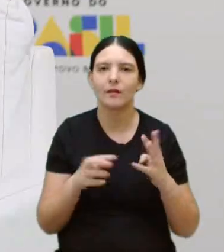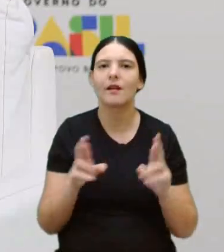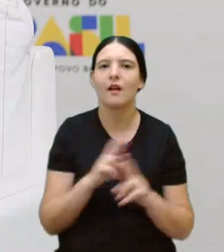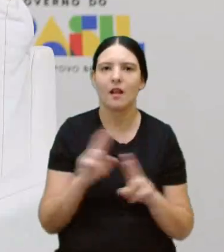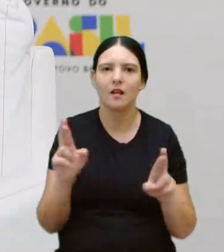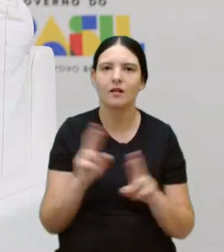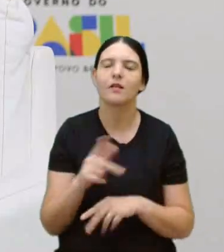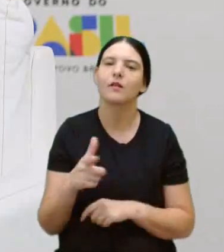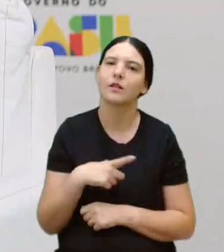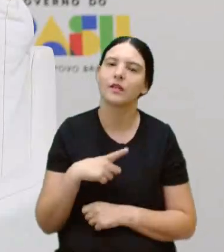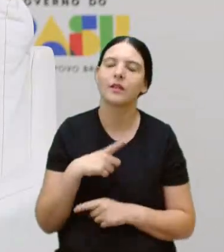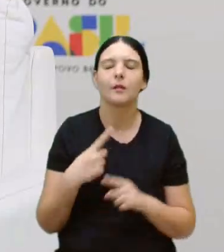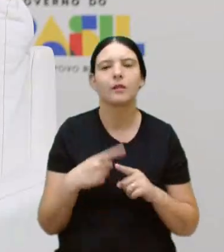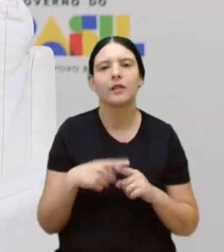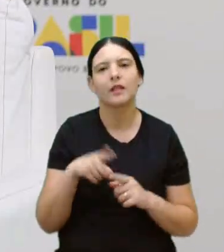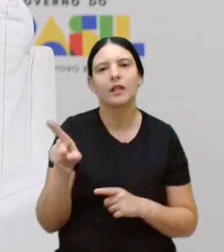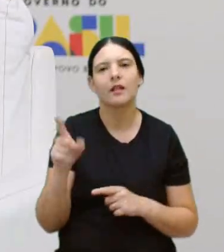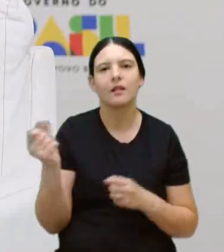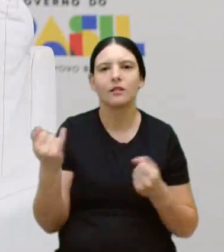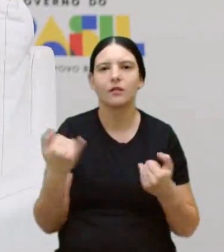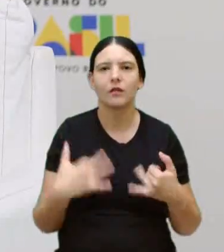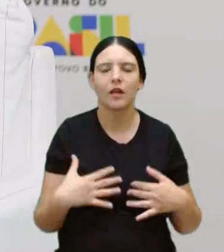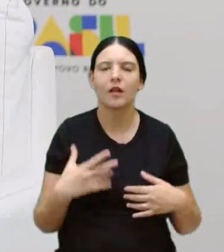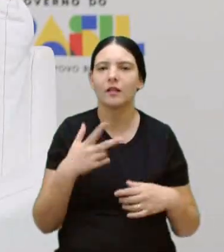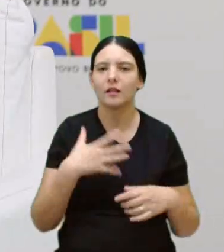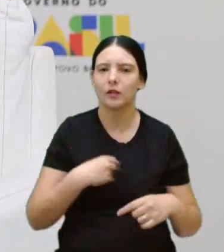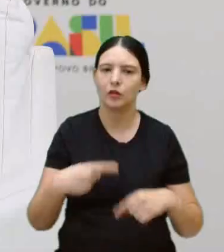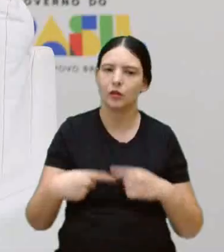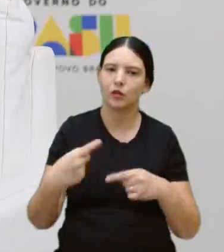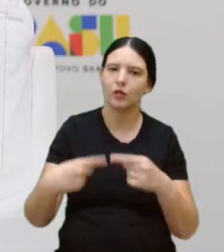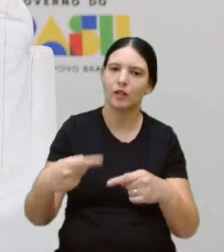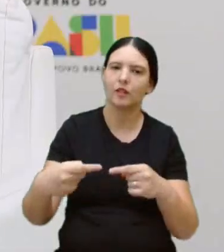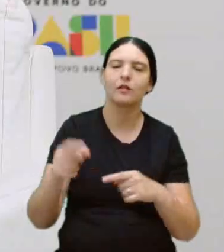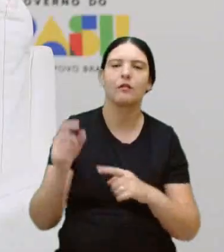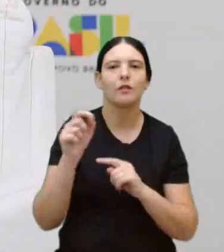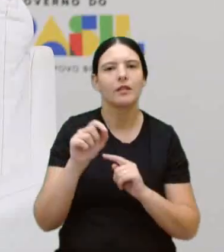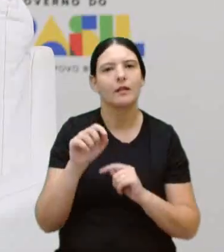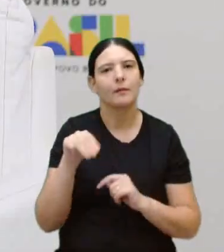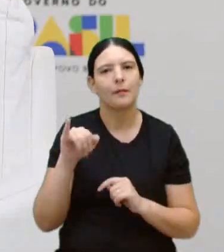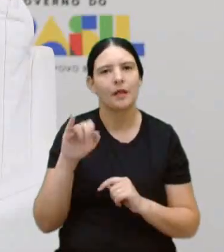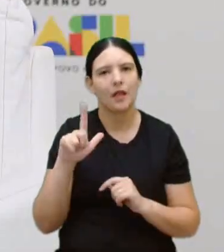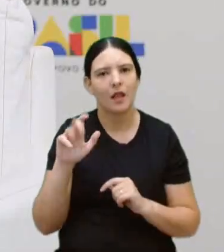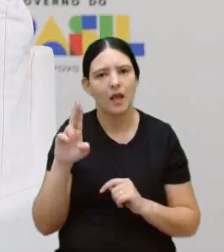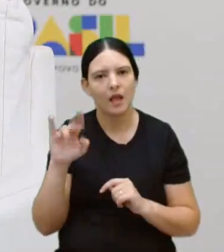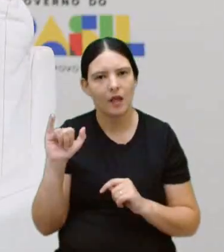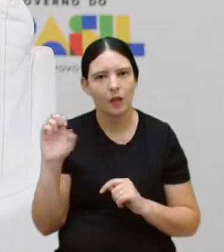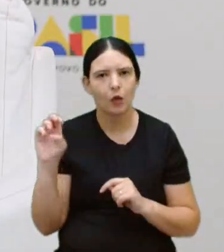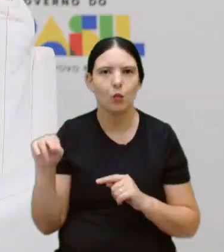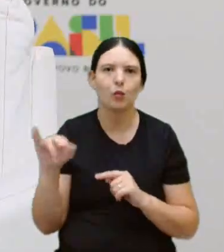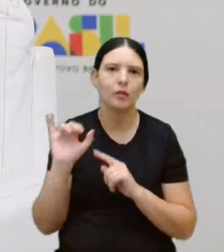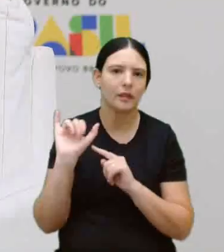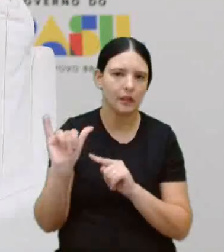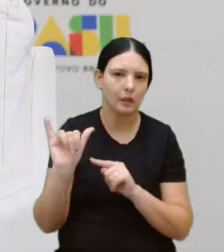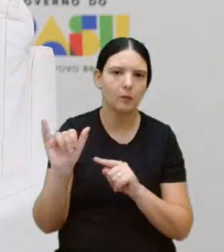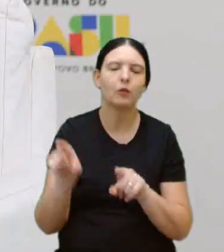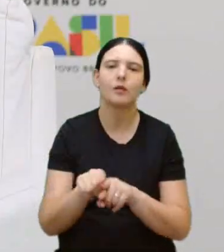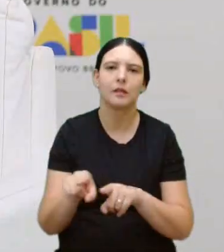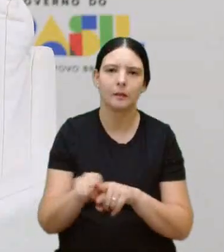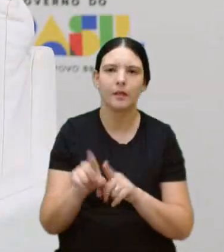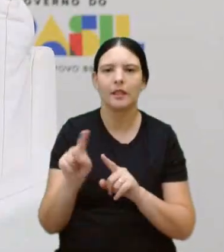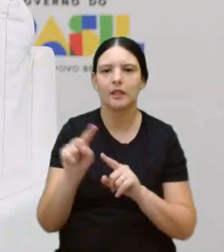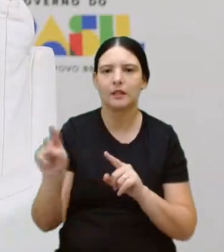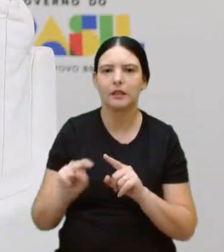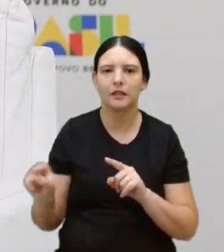Ela fala dos milênios e da geração Z, né? Milênios Y, né? Que tem uma conta, né? Que